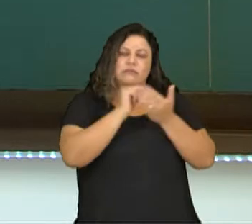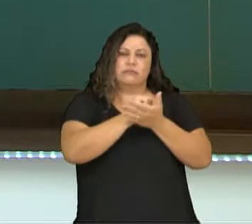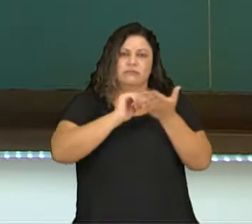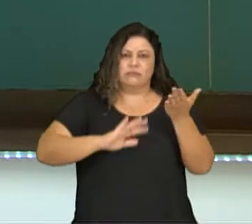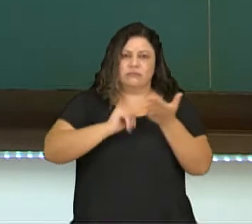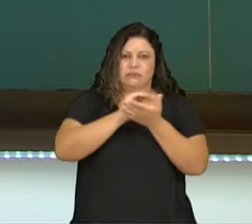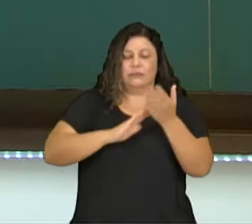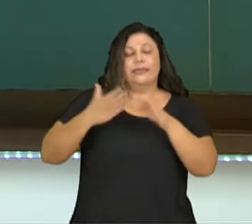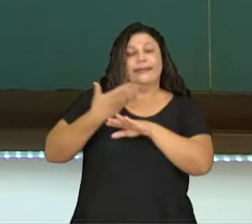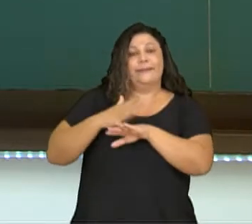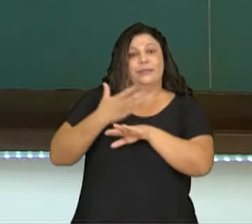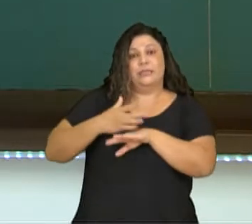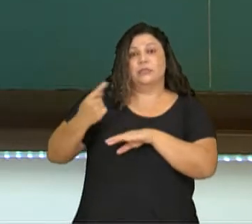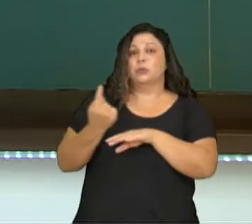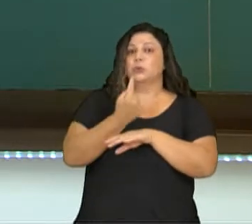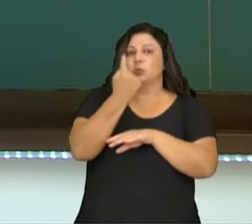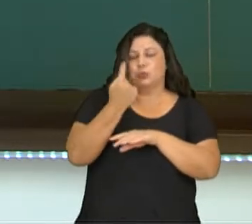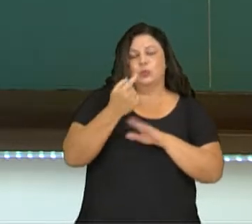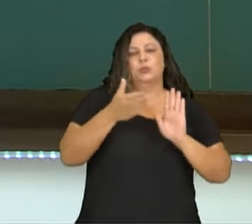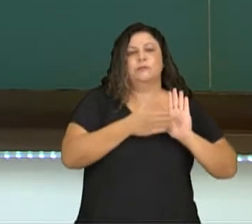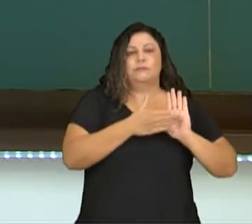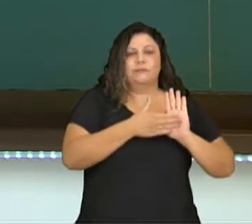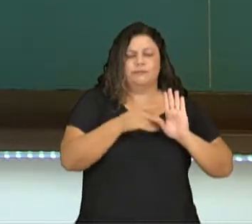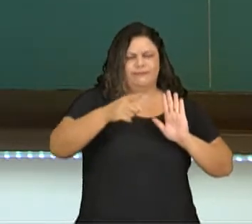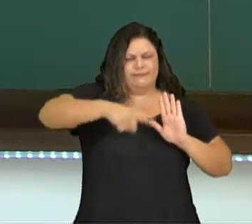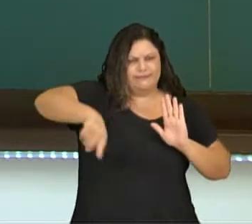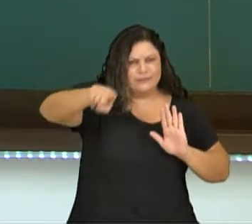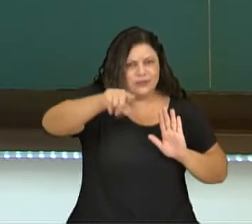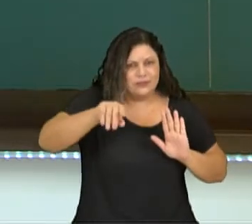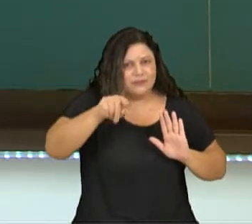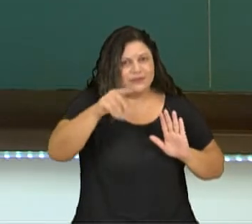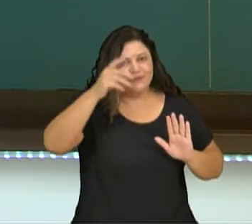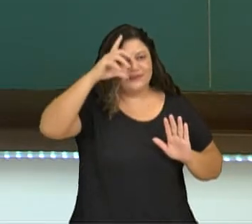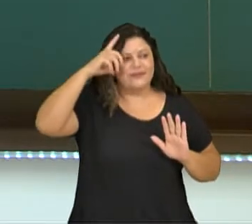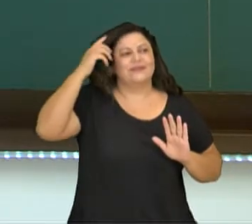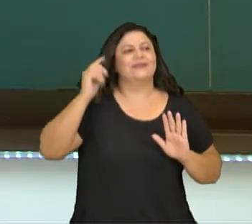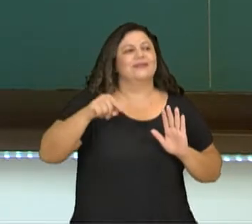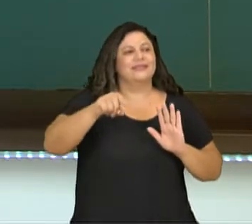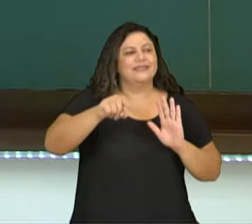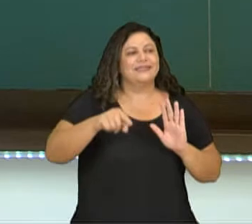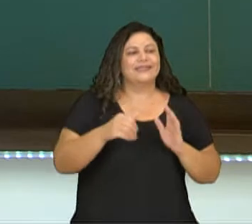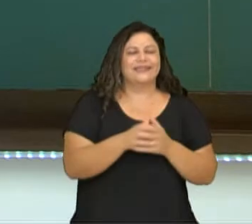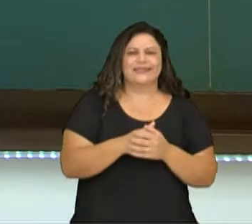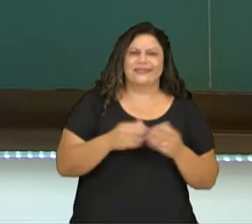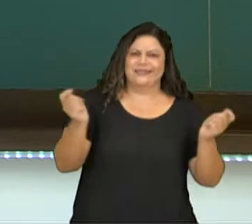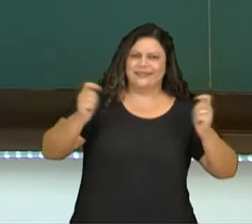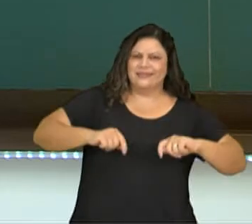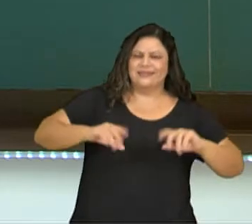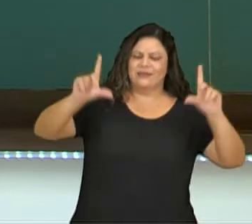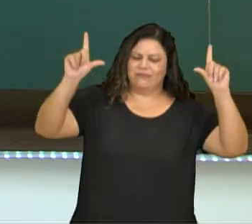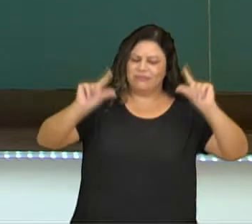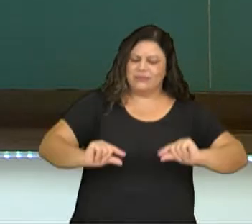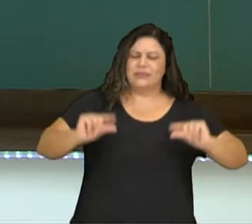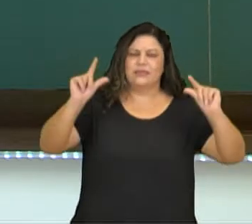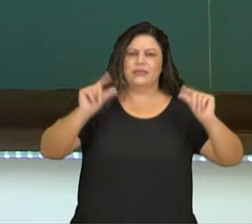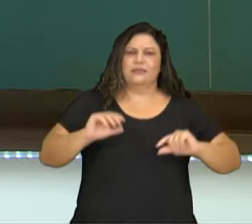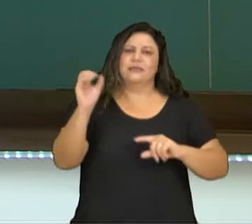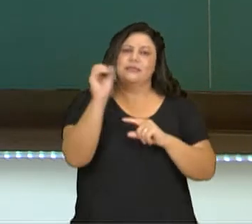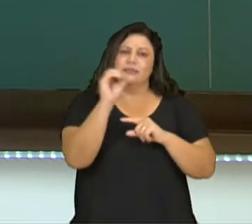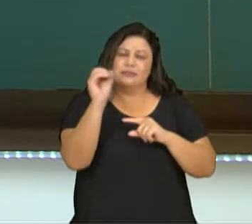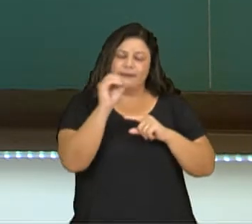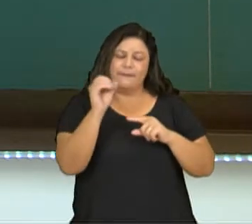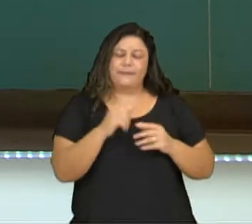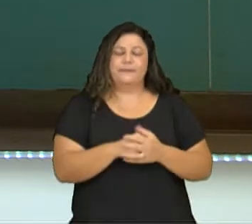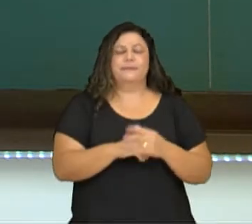nesse Praticando 1, essa proposta para vocês, é que vocês apliquem as fórmulas de redução de ângulos ao primeiro